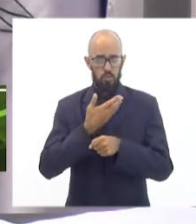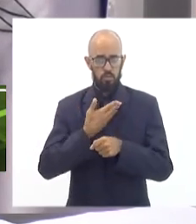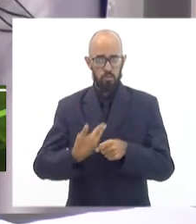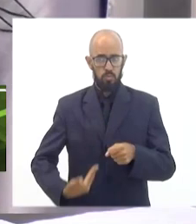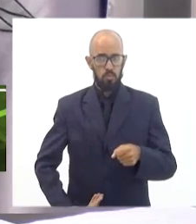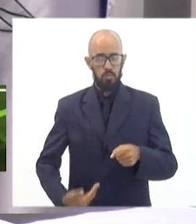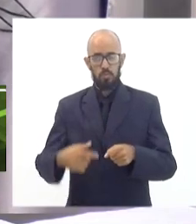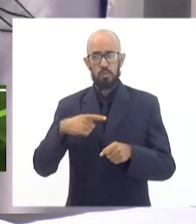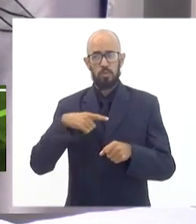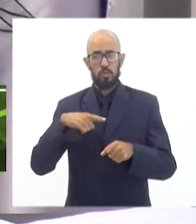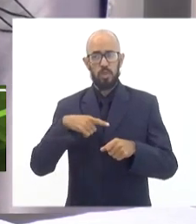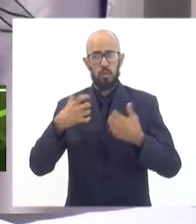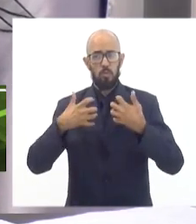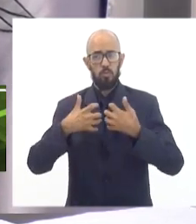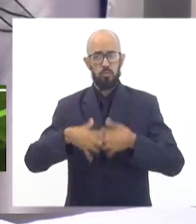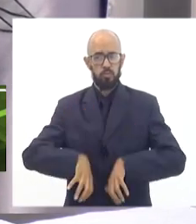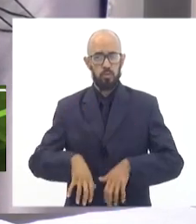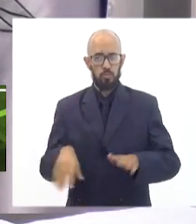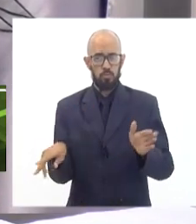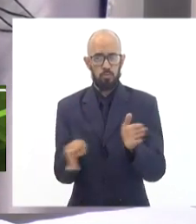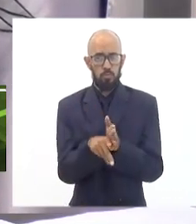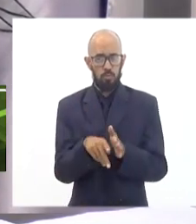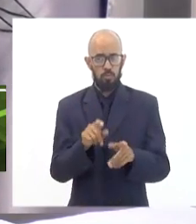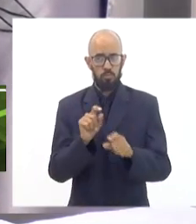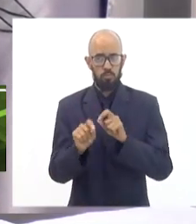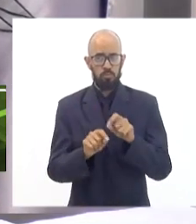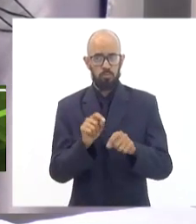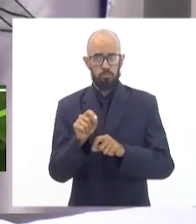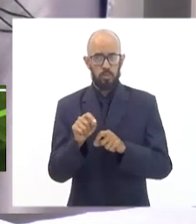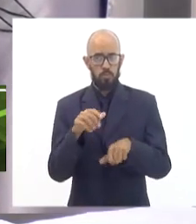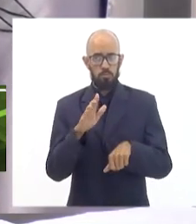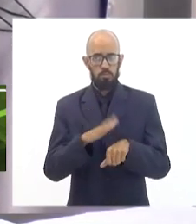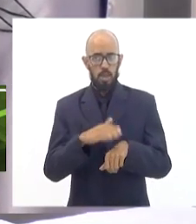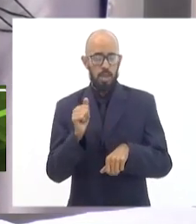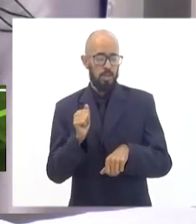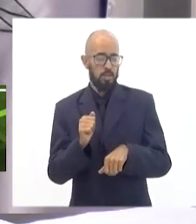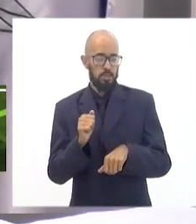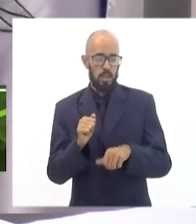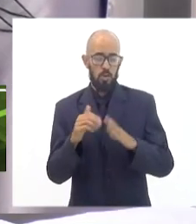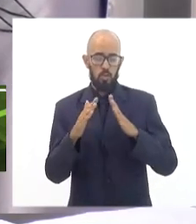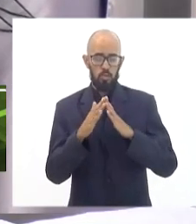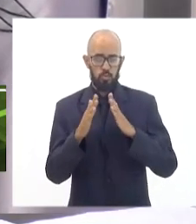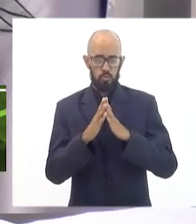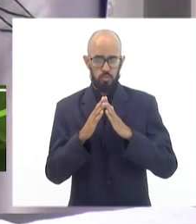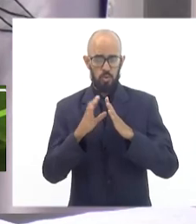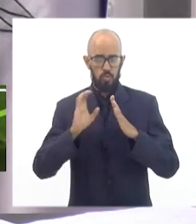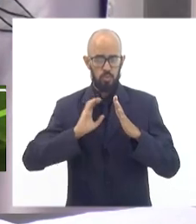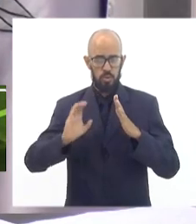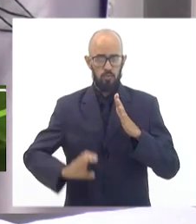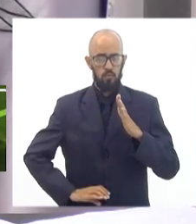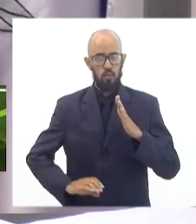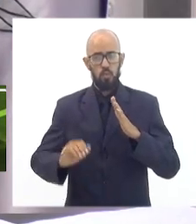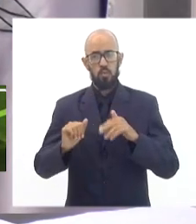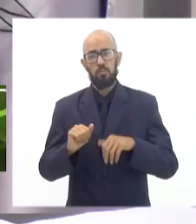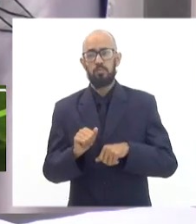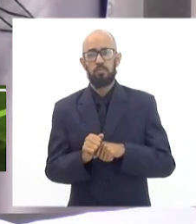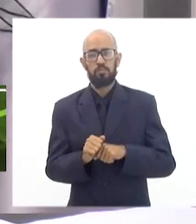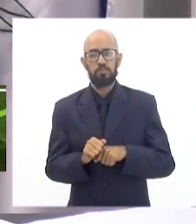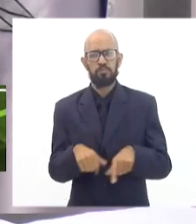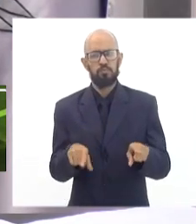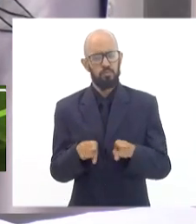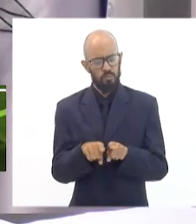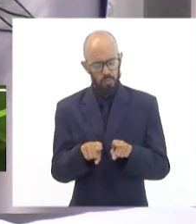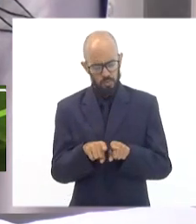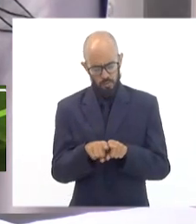função específica muito mais a construção civil e evidentemente